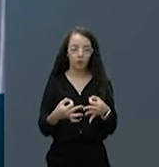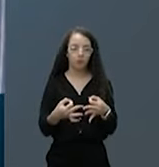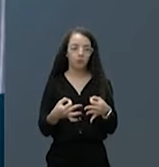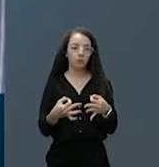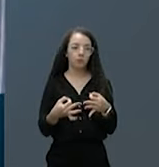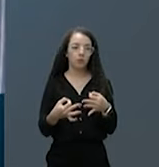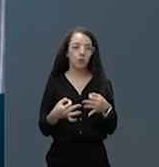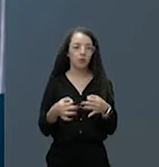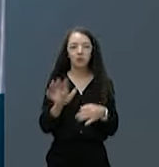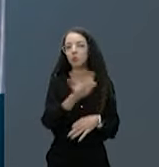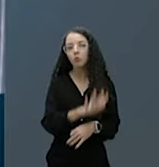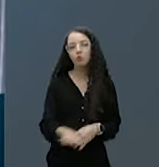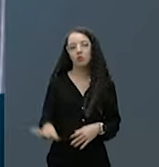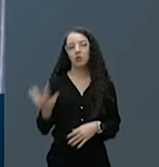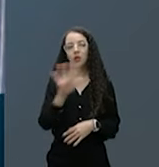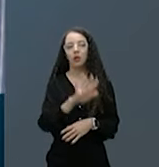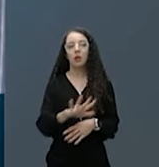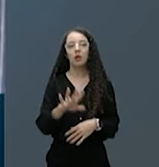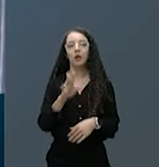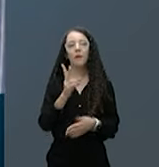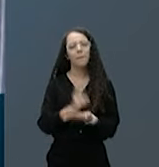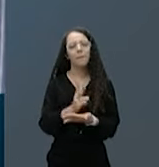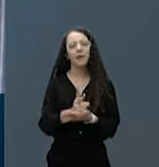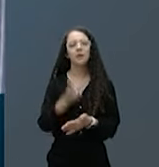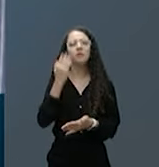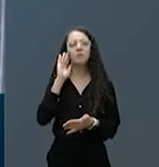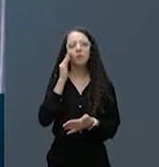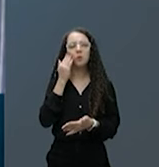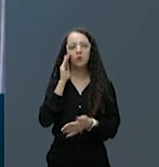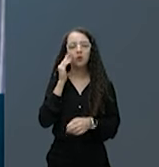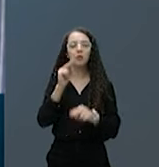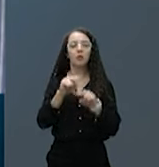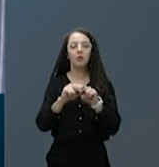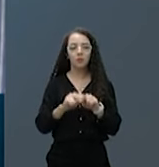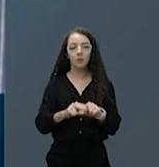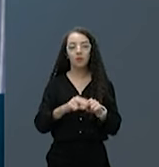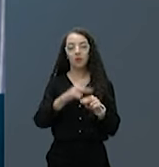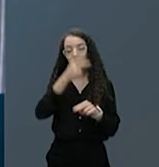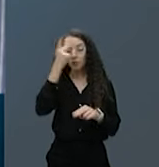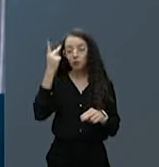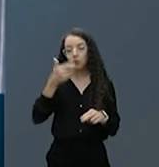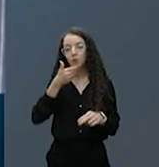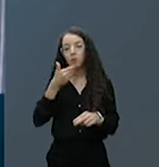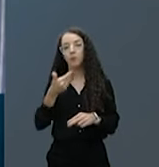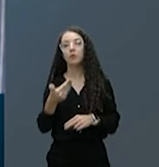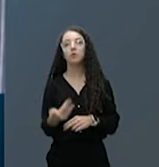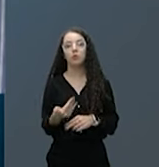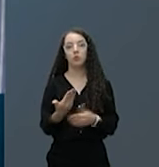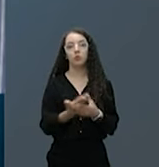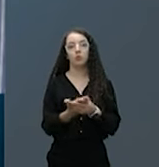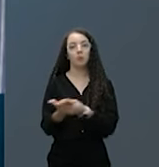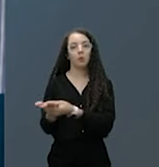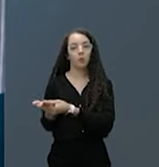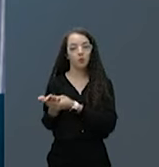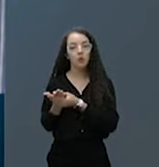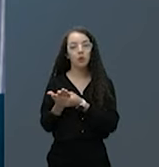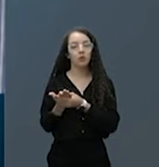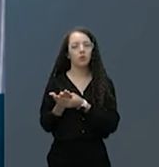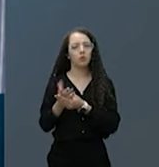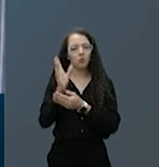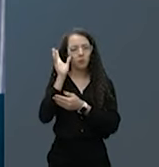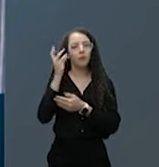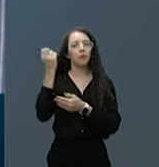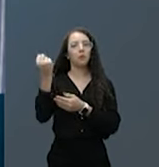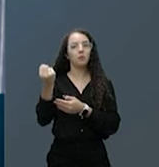que se entenda que a questão suscitada pela embargante foi implicitamente decidida